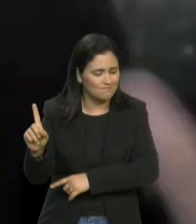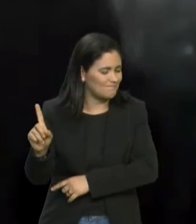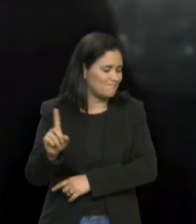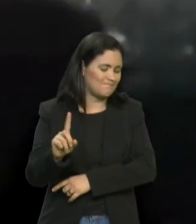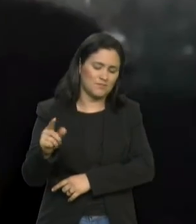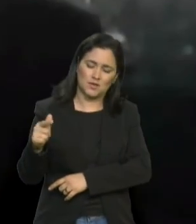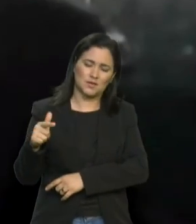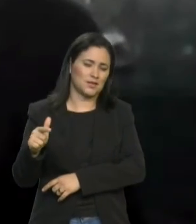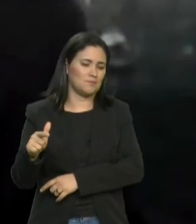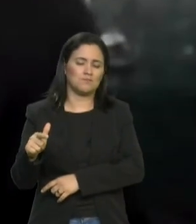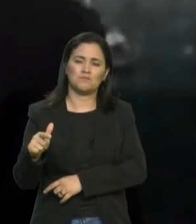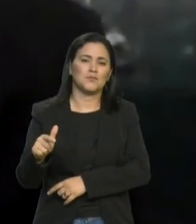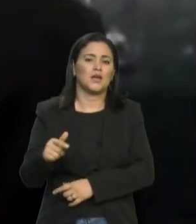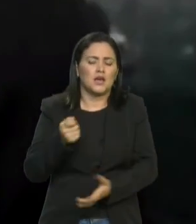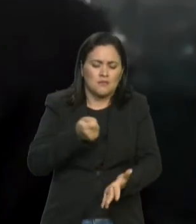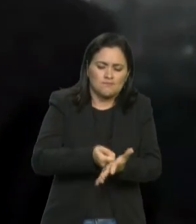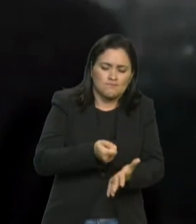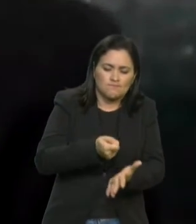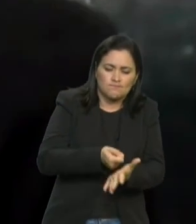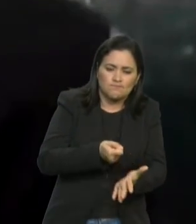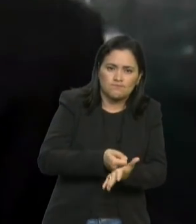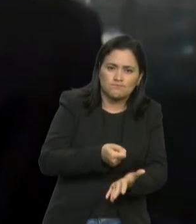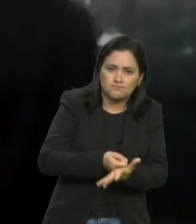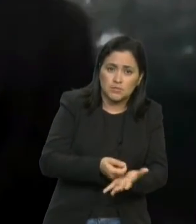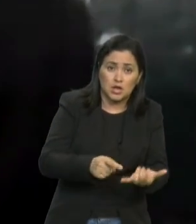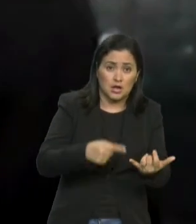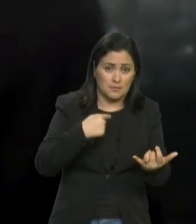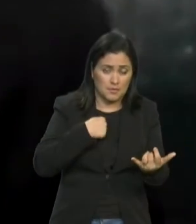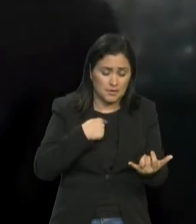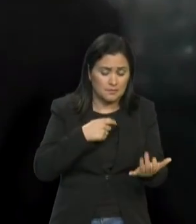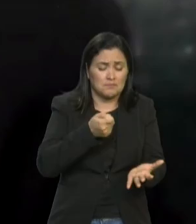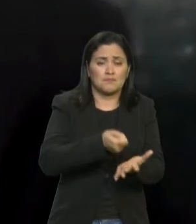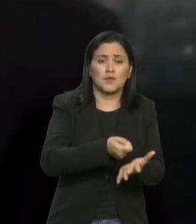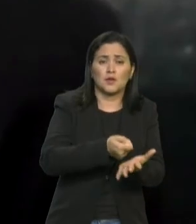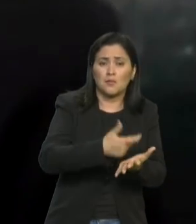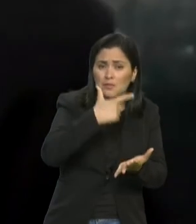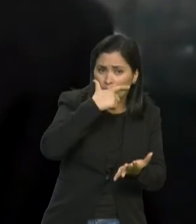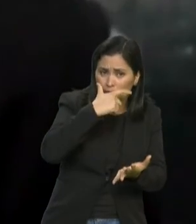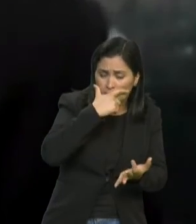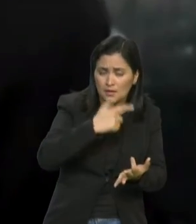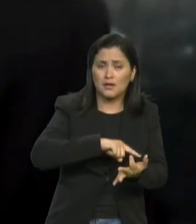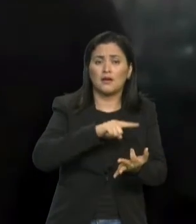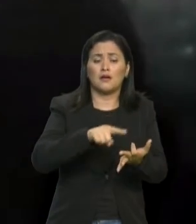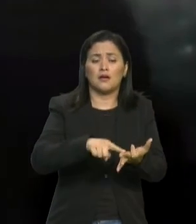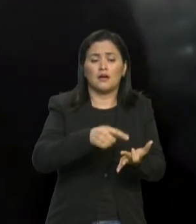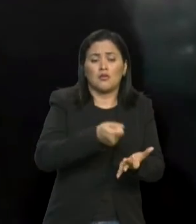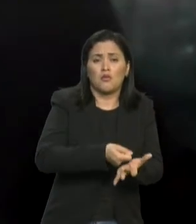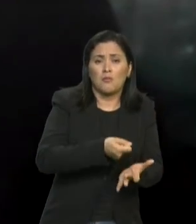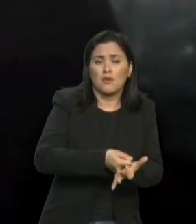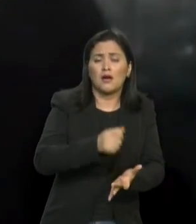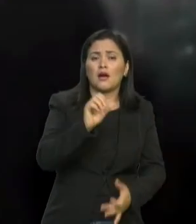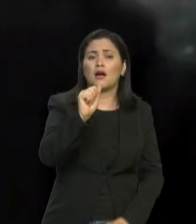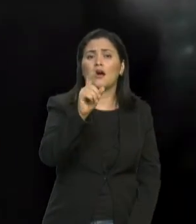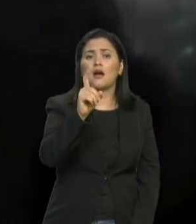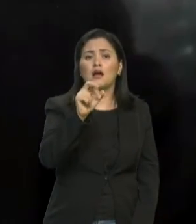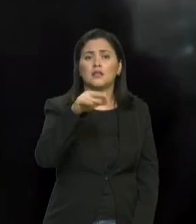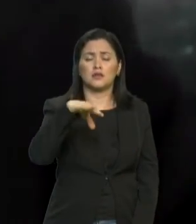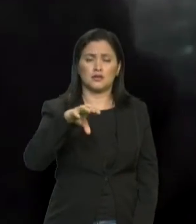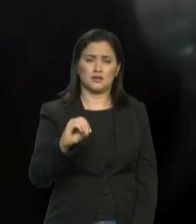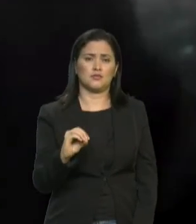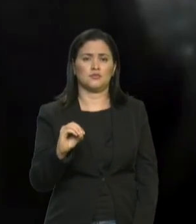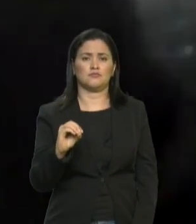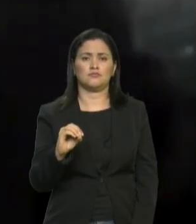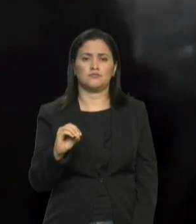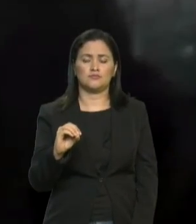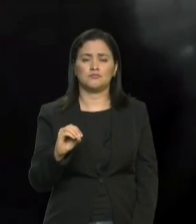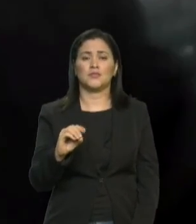cobrança da oposição. Ele não teve sensibilidade, agiu tardiamente e ainda não tem transparência. O governo só